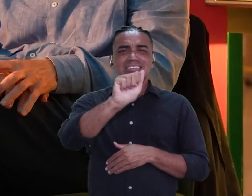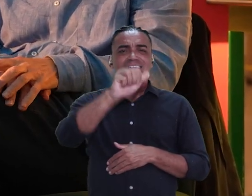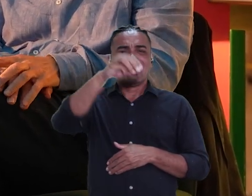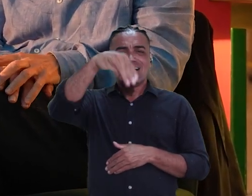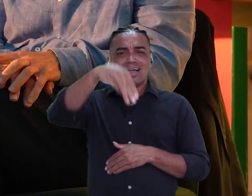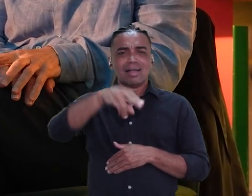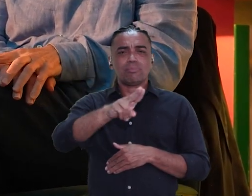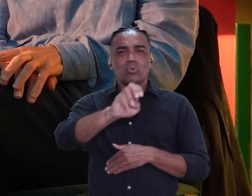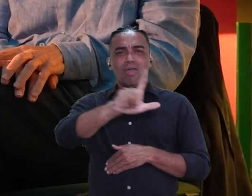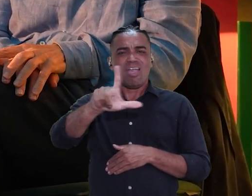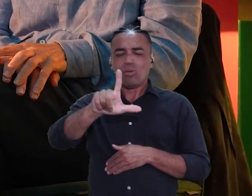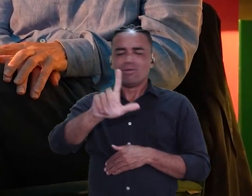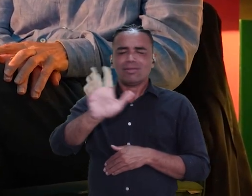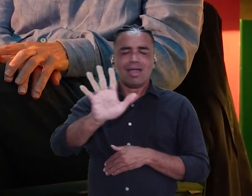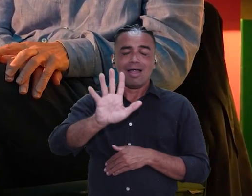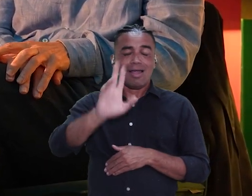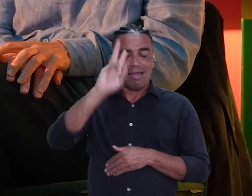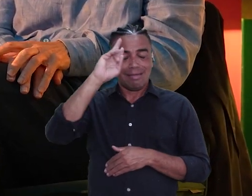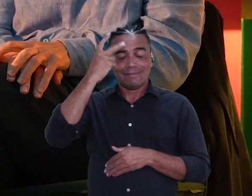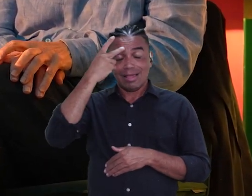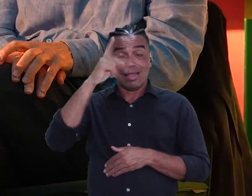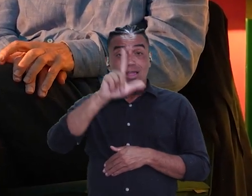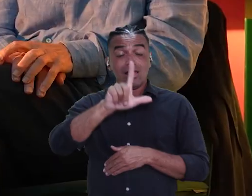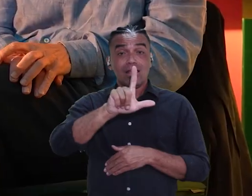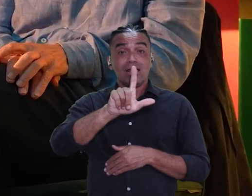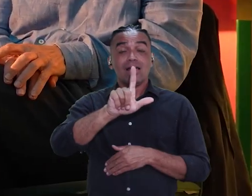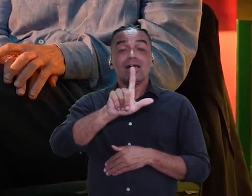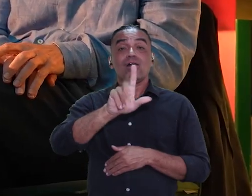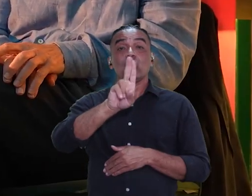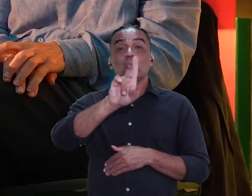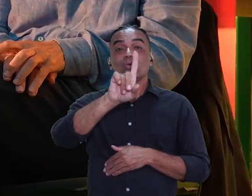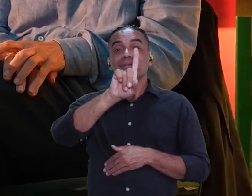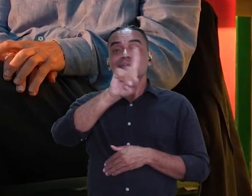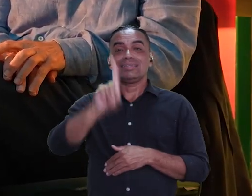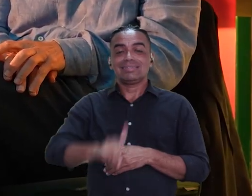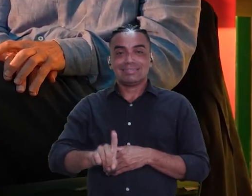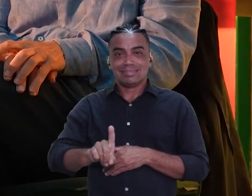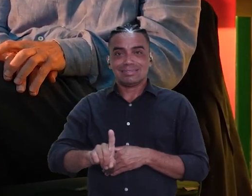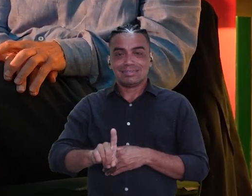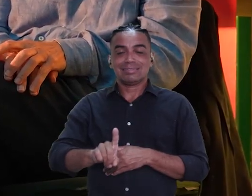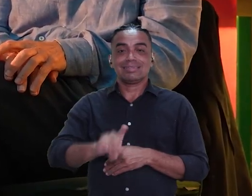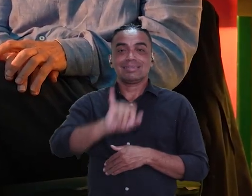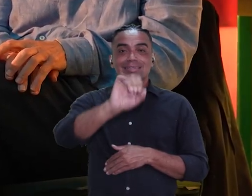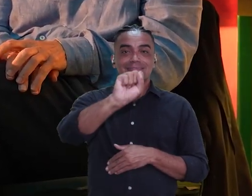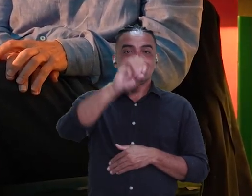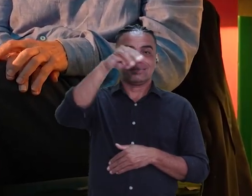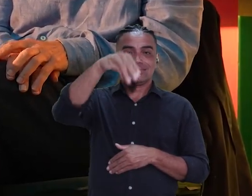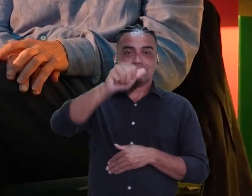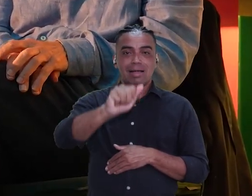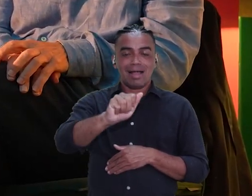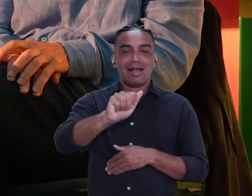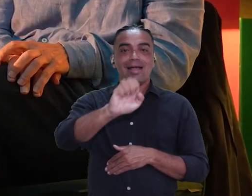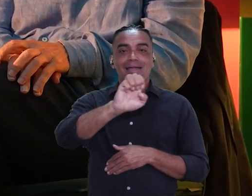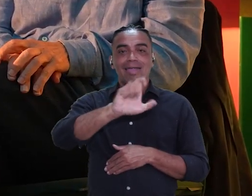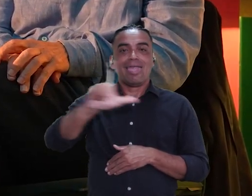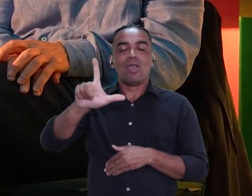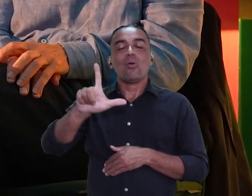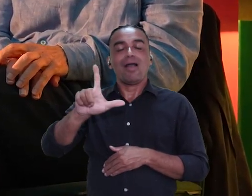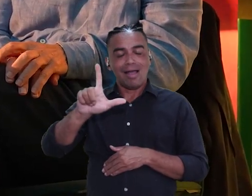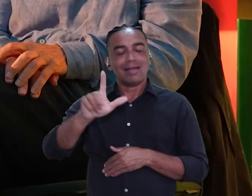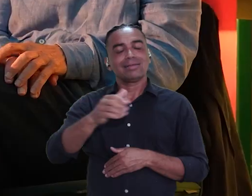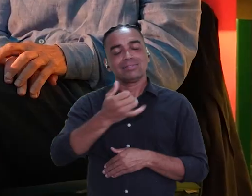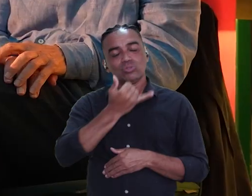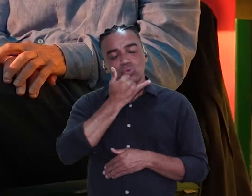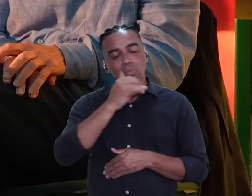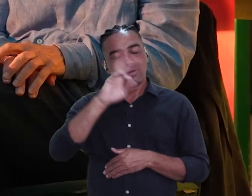então Samuel, achei ter ouvido. Luiz? Ismael. Ah, Luiz Ismael. Ah, então é por isso o El me